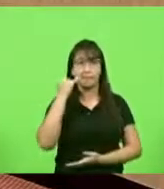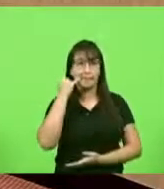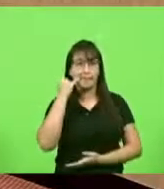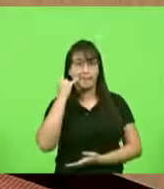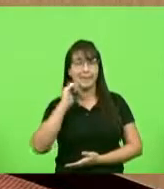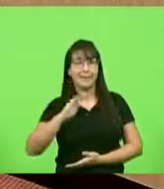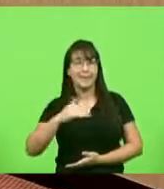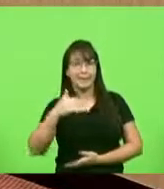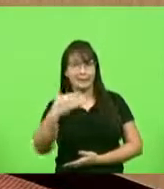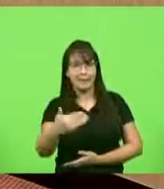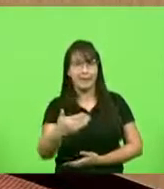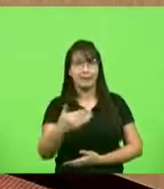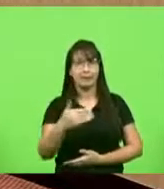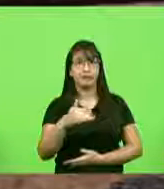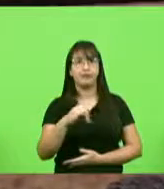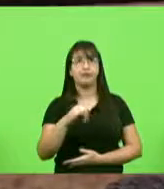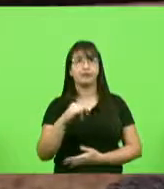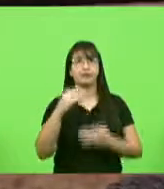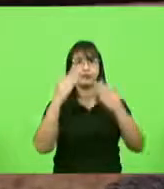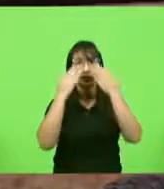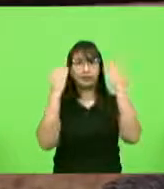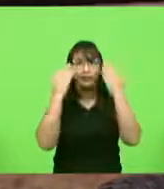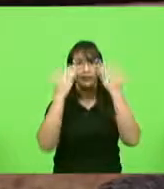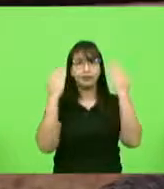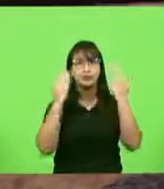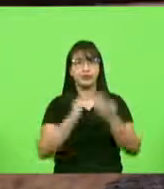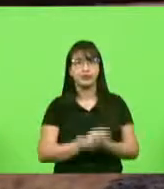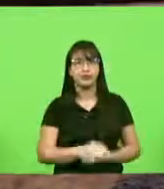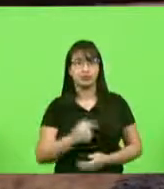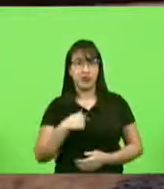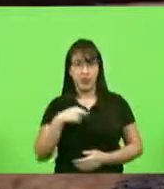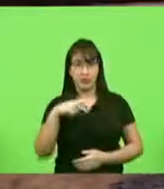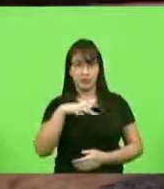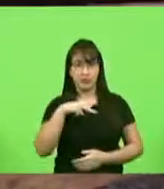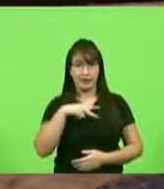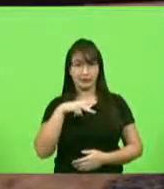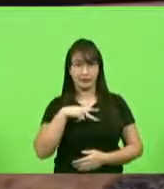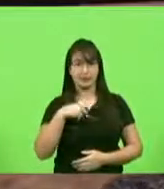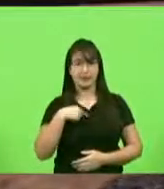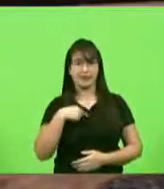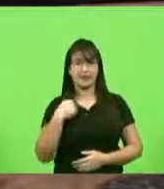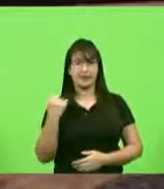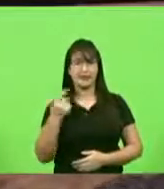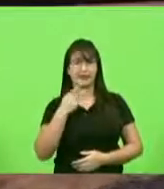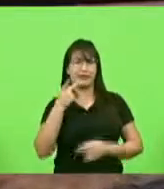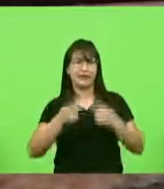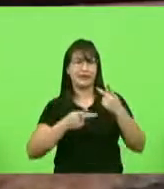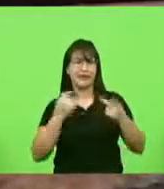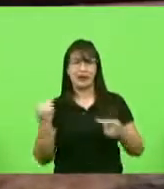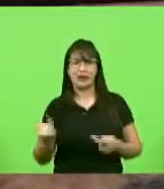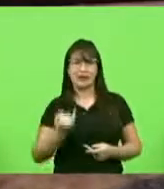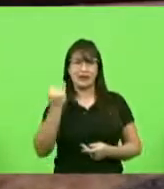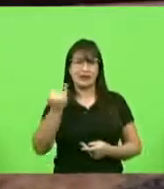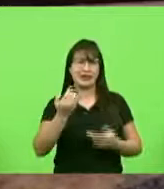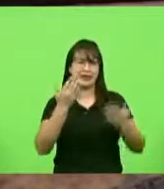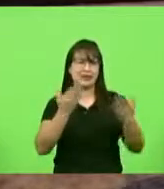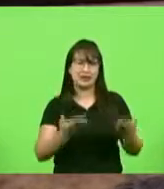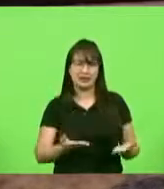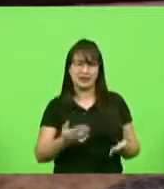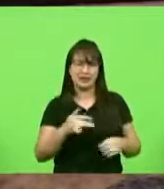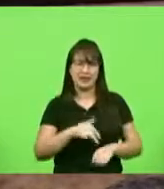deputado José Milton Schaefer. Eu, particularmente, acho que nós estamos dando muita importância para umas